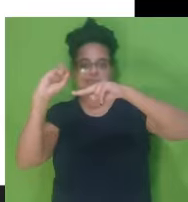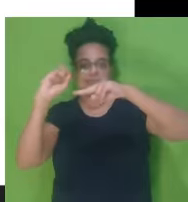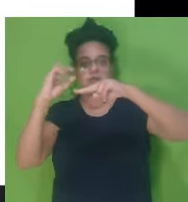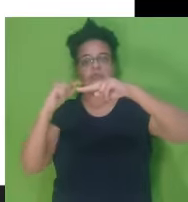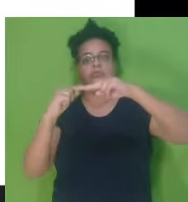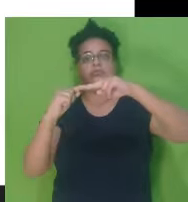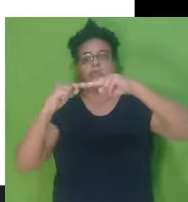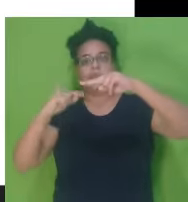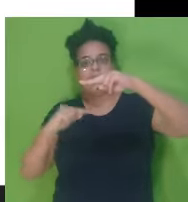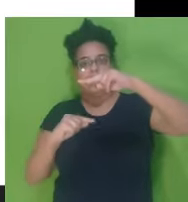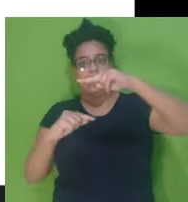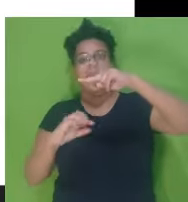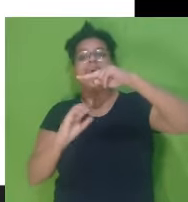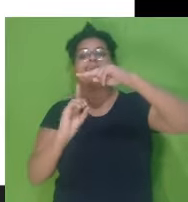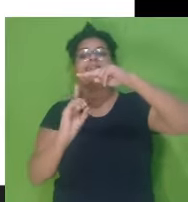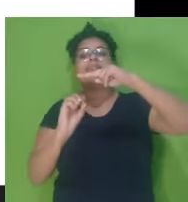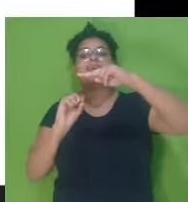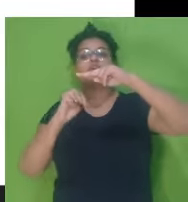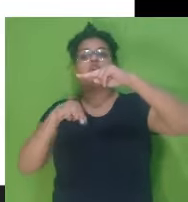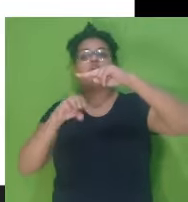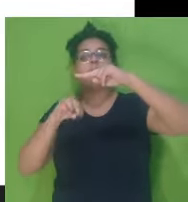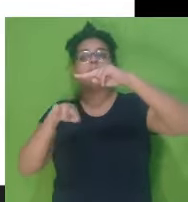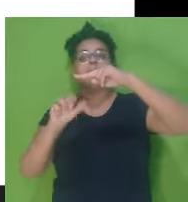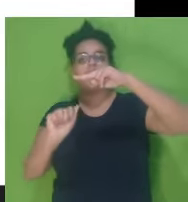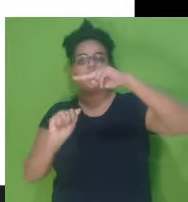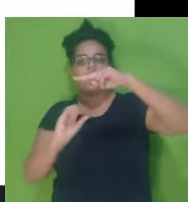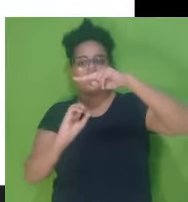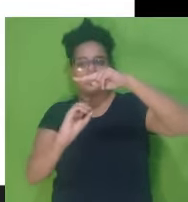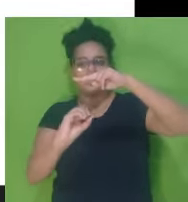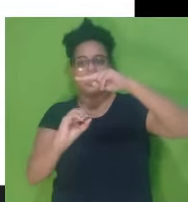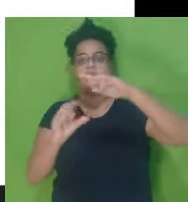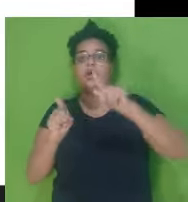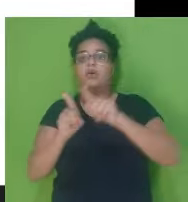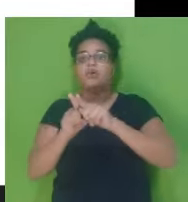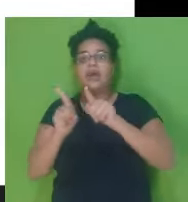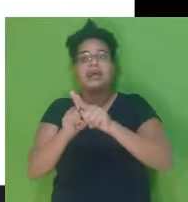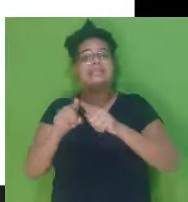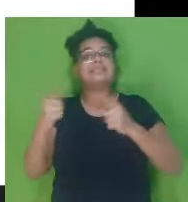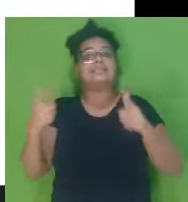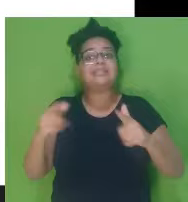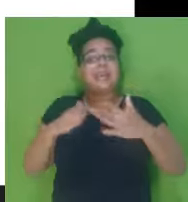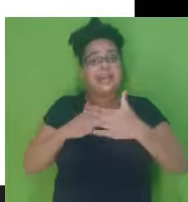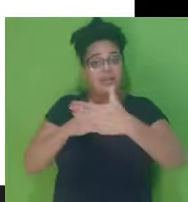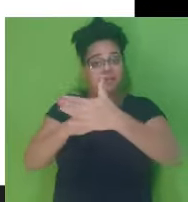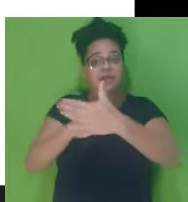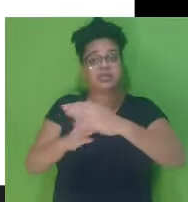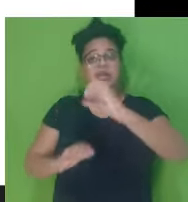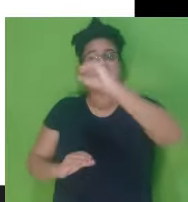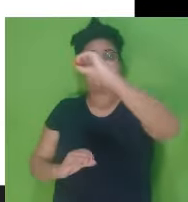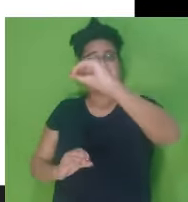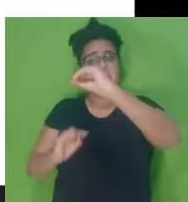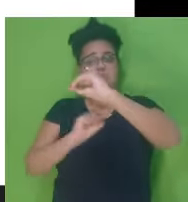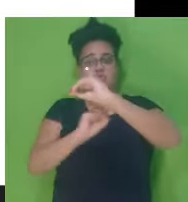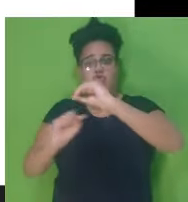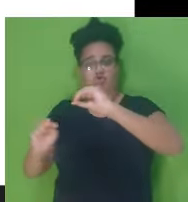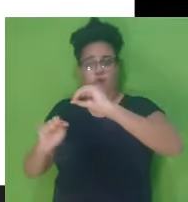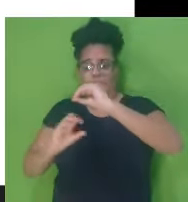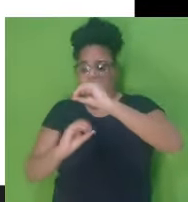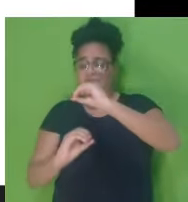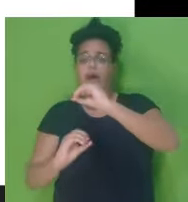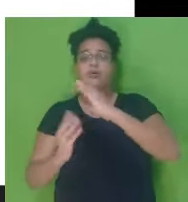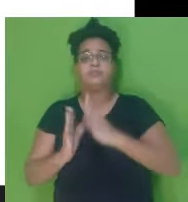e o denominador também tende a zero. Então, este limite está indeterminado do tipo zero sobre zero.